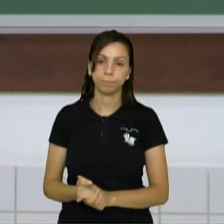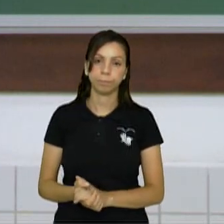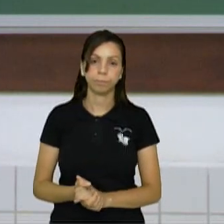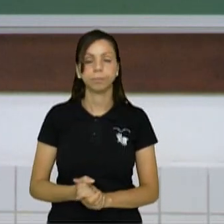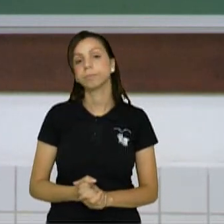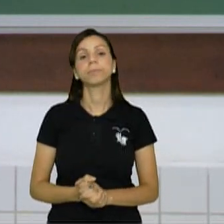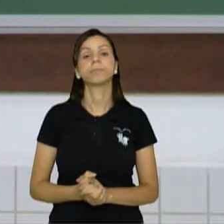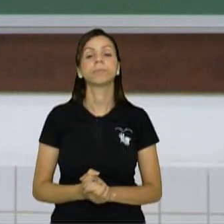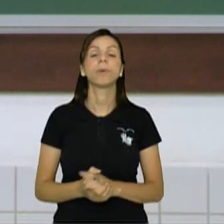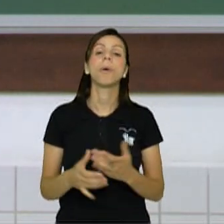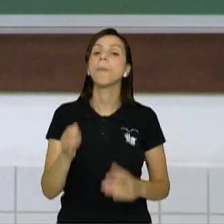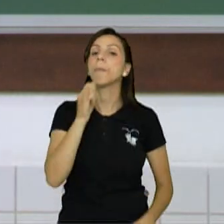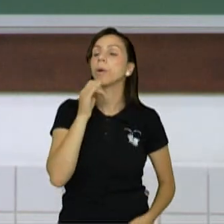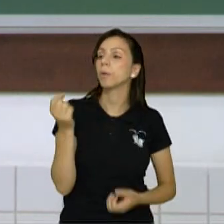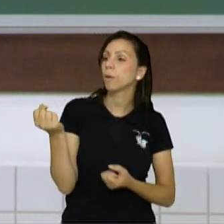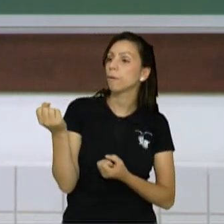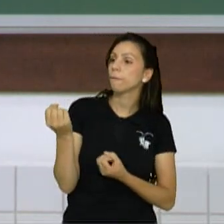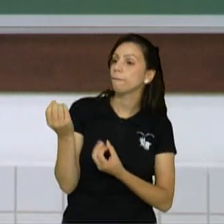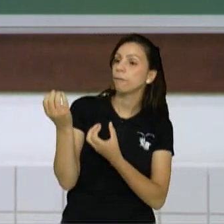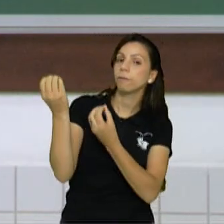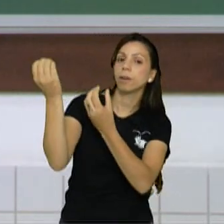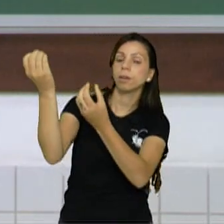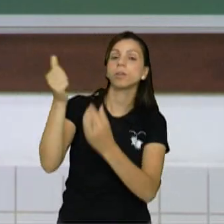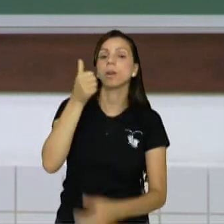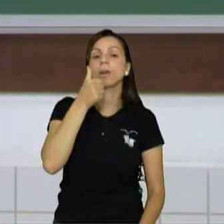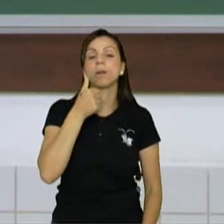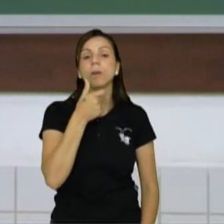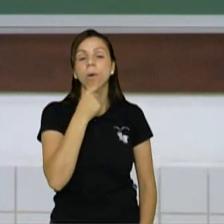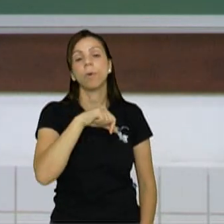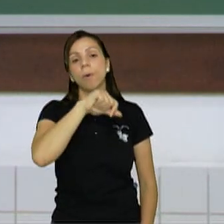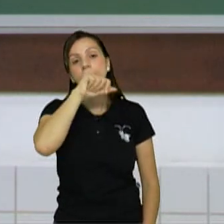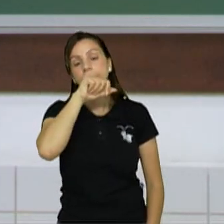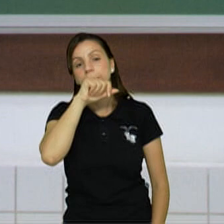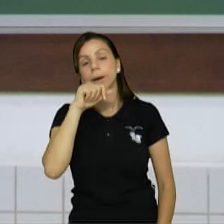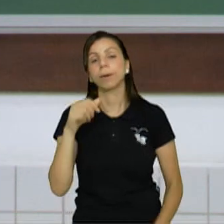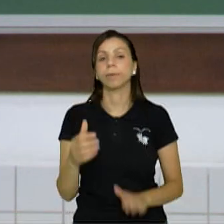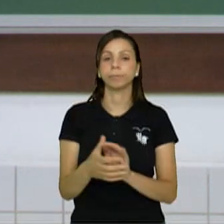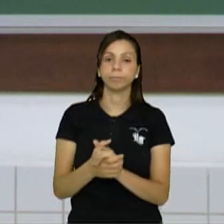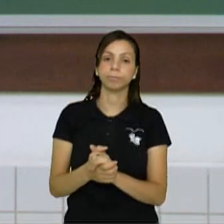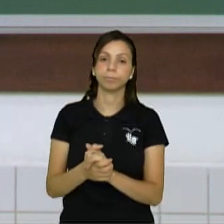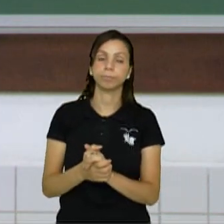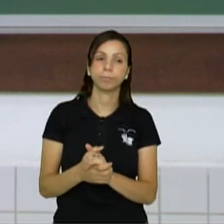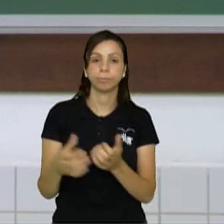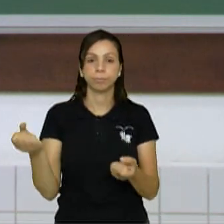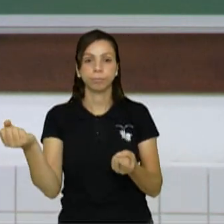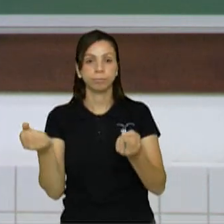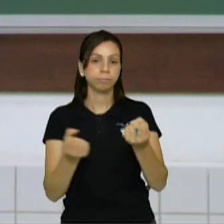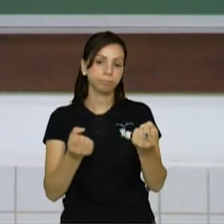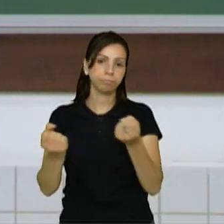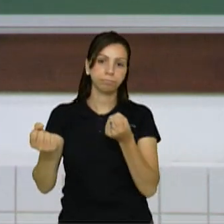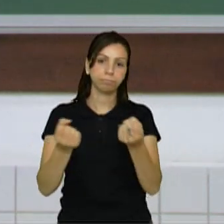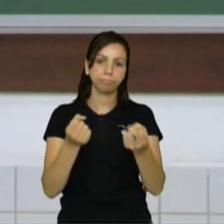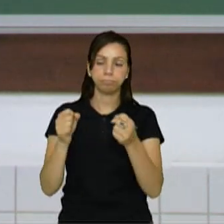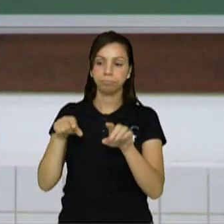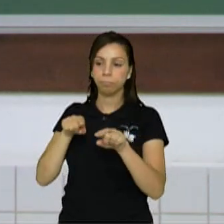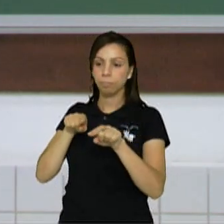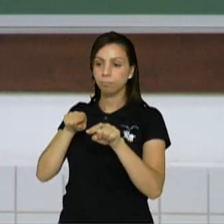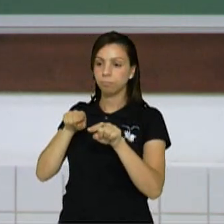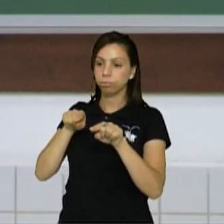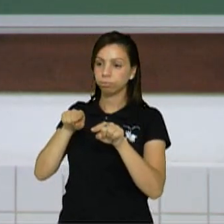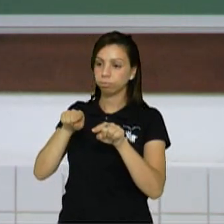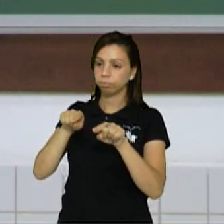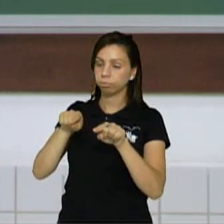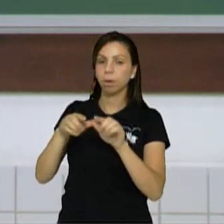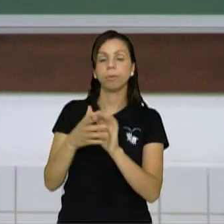você está viajando com seu pai durante as férias, você está aí com seu carro a 80 km por hora, se